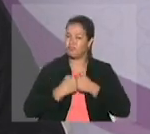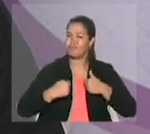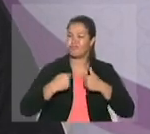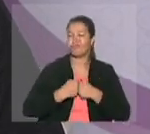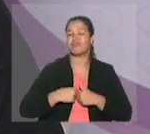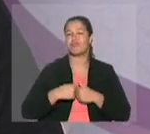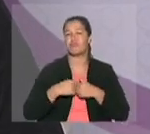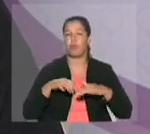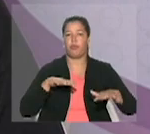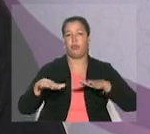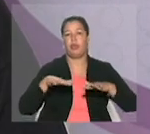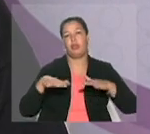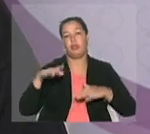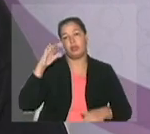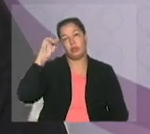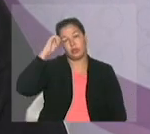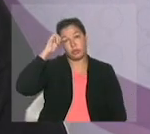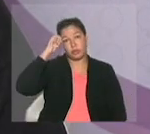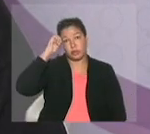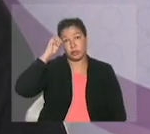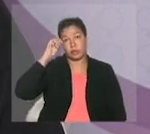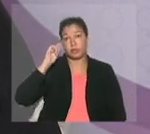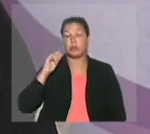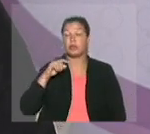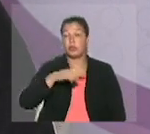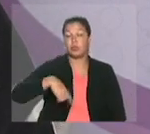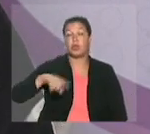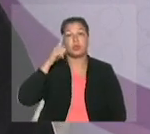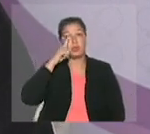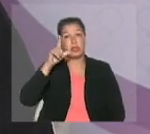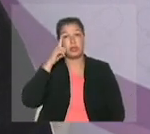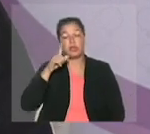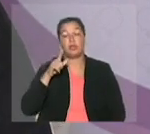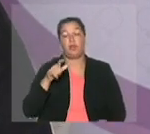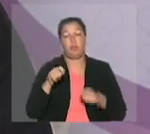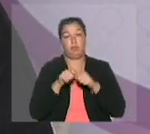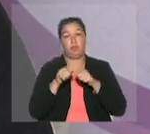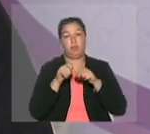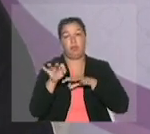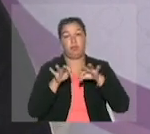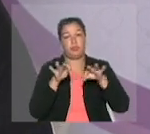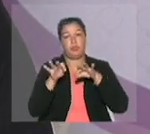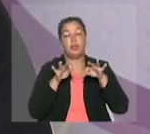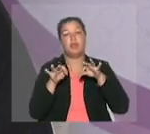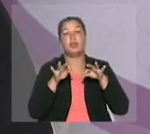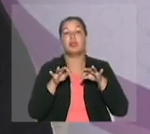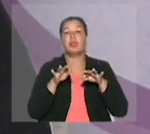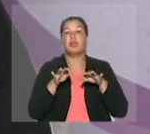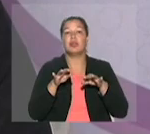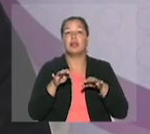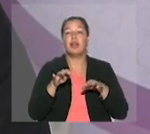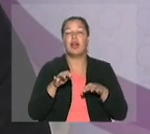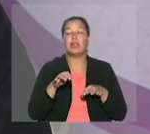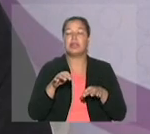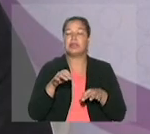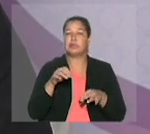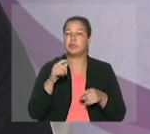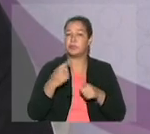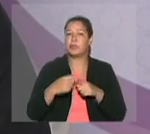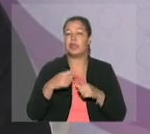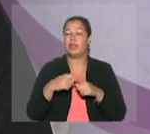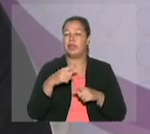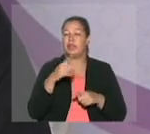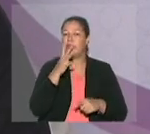luta do movimento negro, que a gente conseguiu montar esse plano nacional, que tem 10 anos que a gente não conseguiu